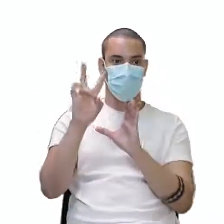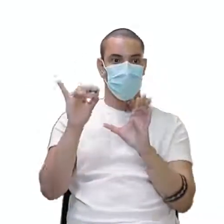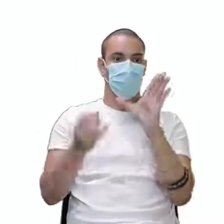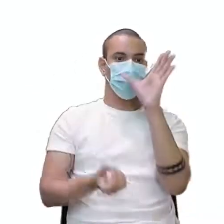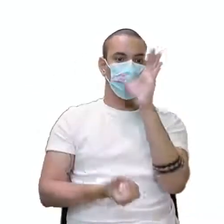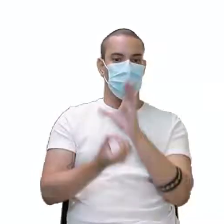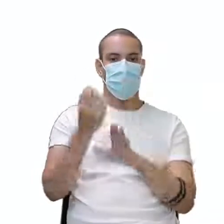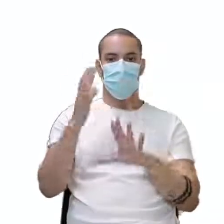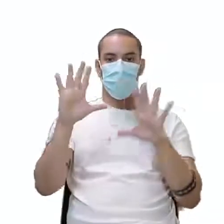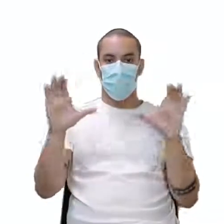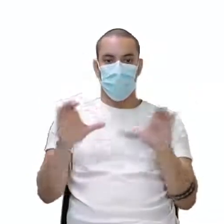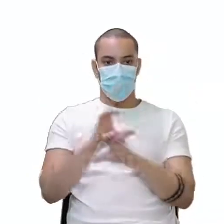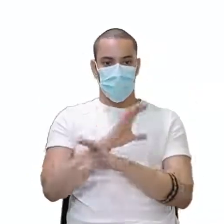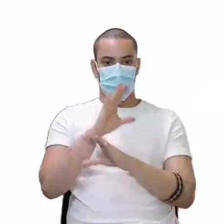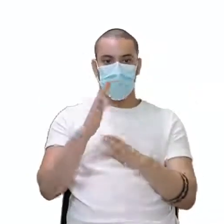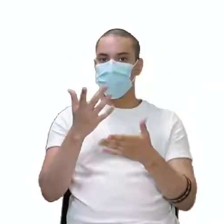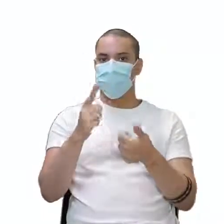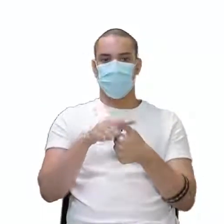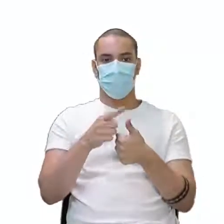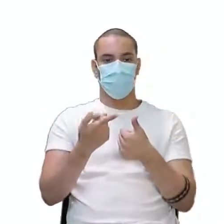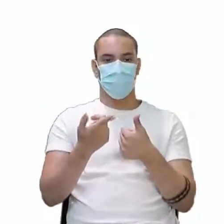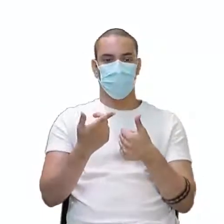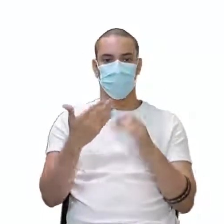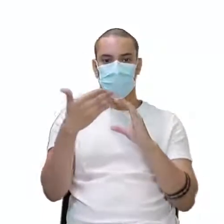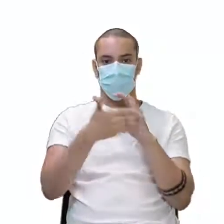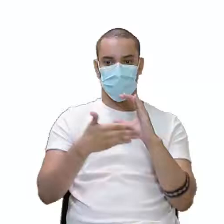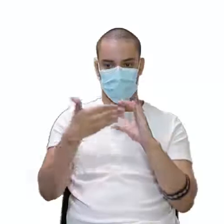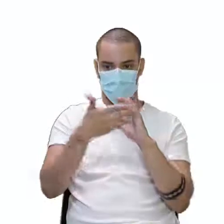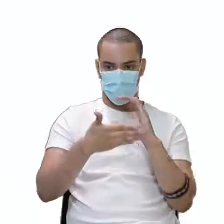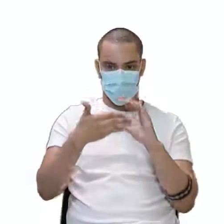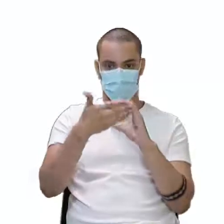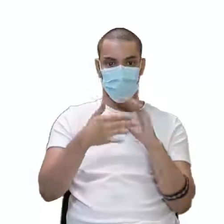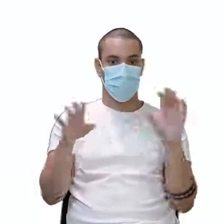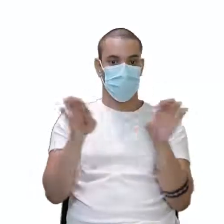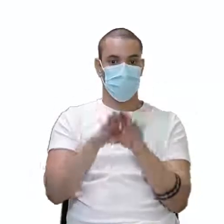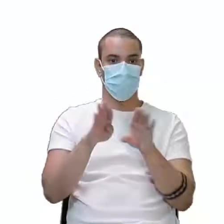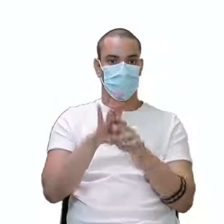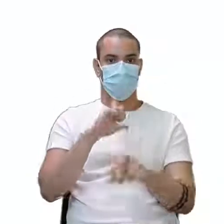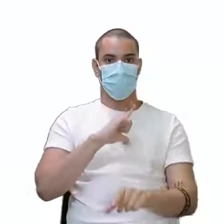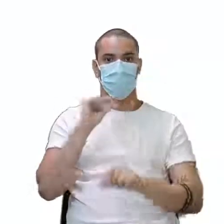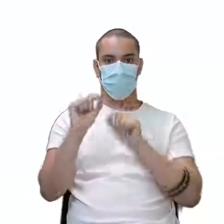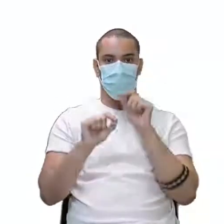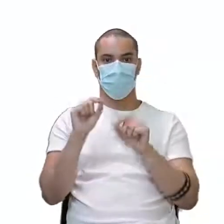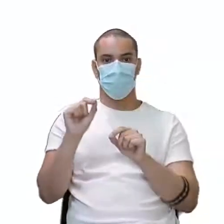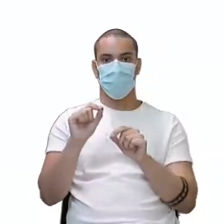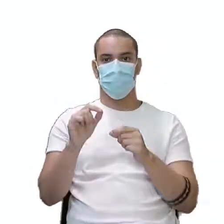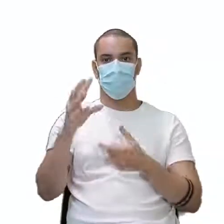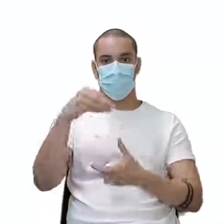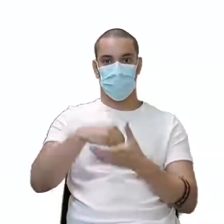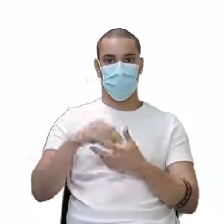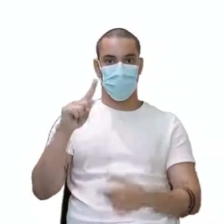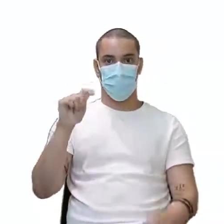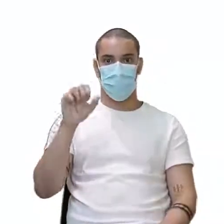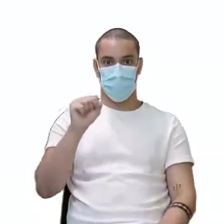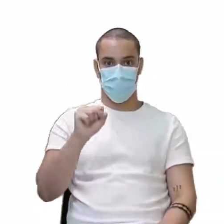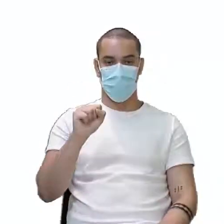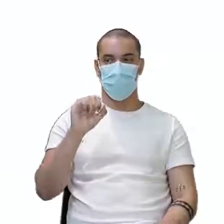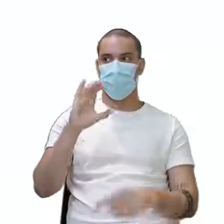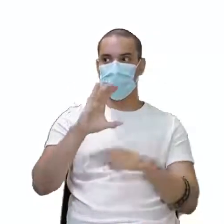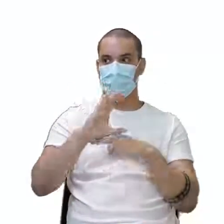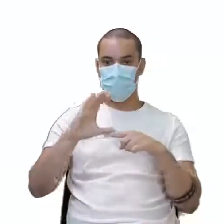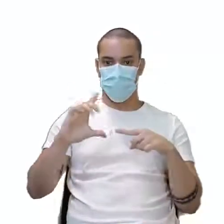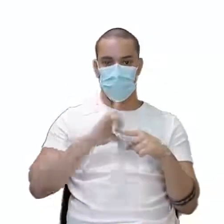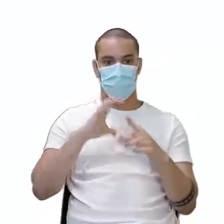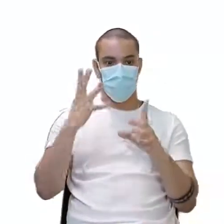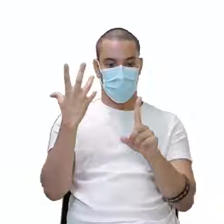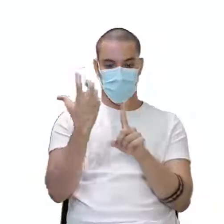formar composto orgânico, como os carboidratos, e esses compostos orgânicos que têm o carbono é que vão ser absorvidos ou vão